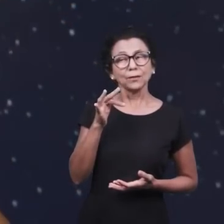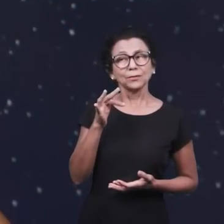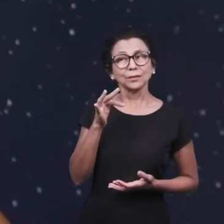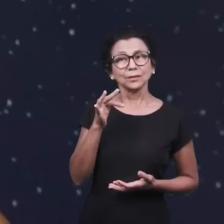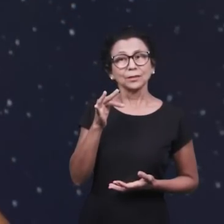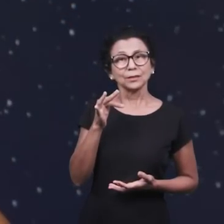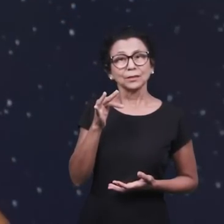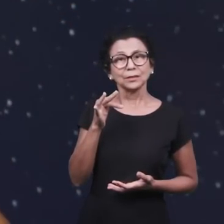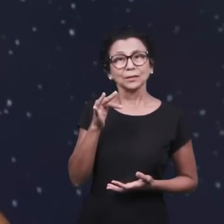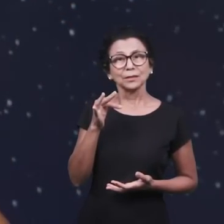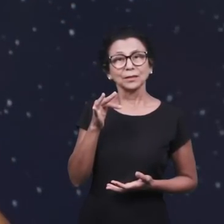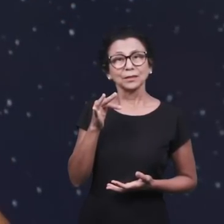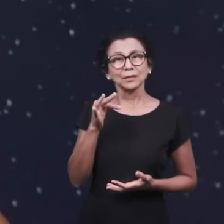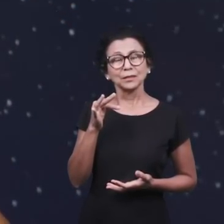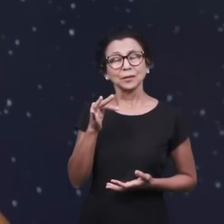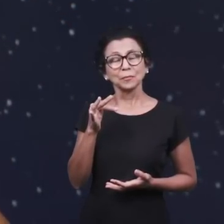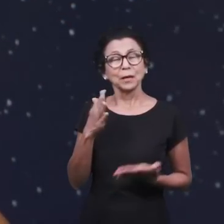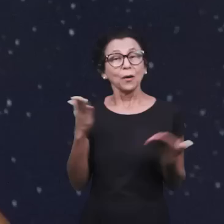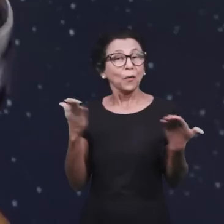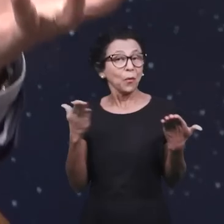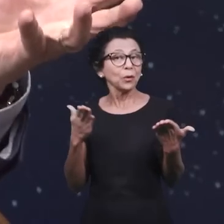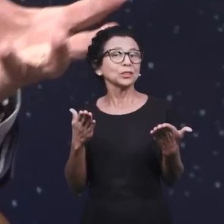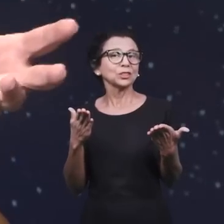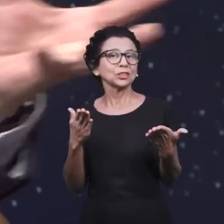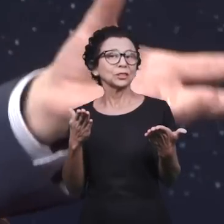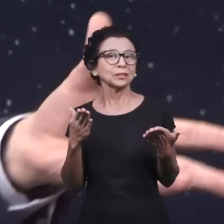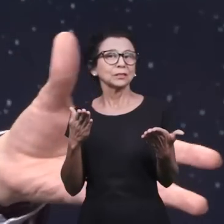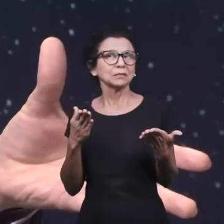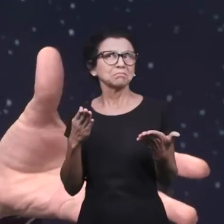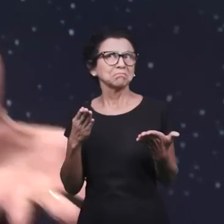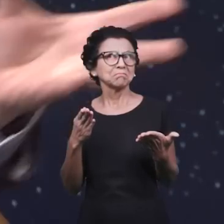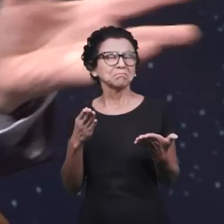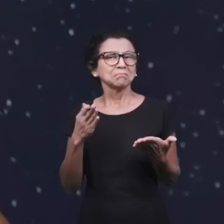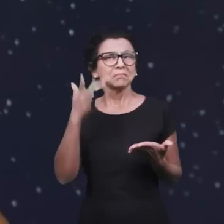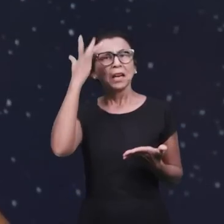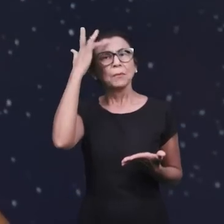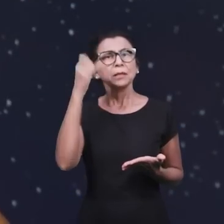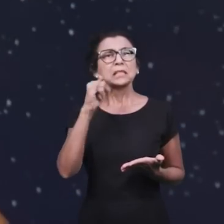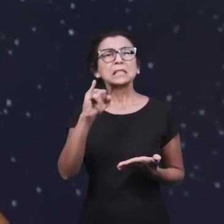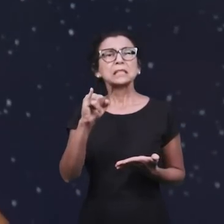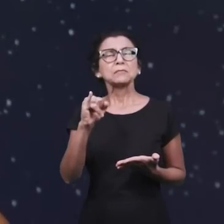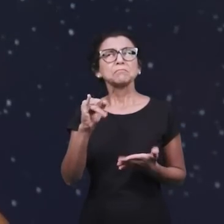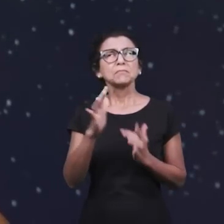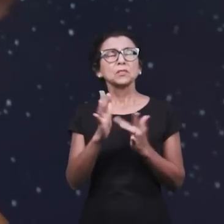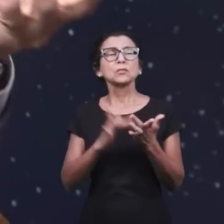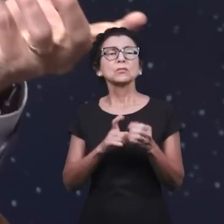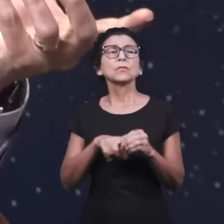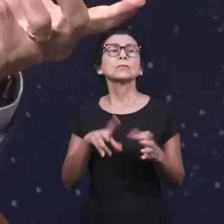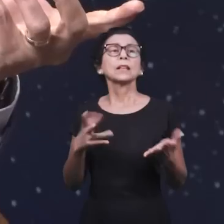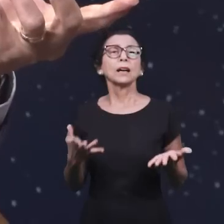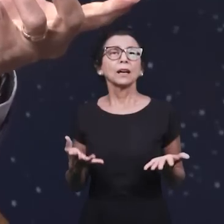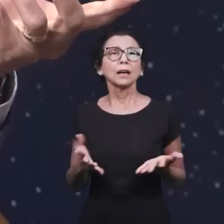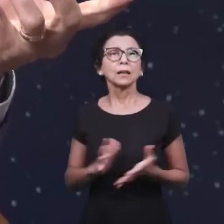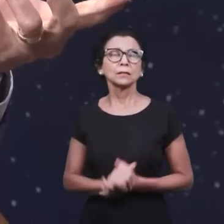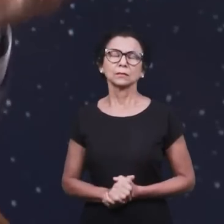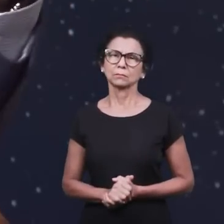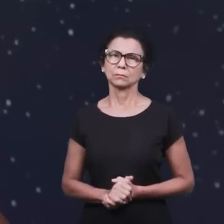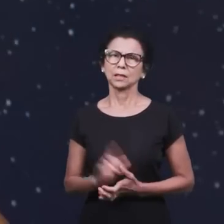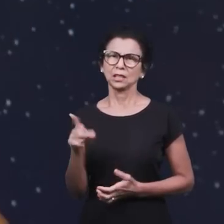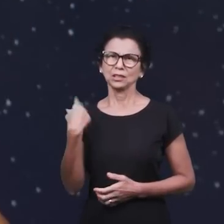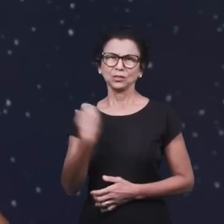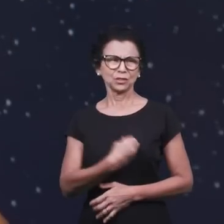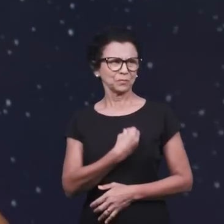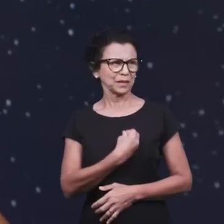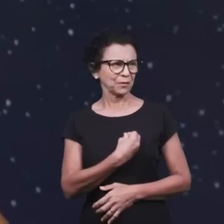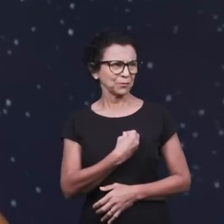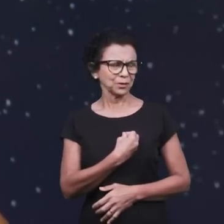mesmo tempo tem que ser hoje. Amanhã será possível? Amanhã Jesus já vai ter voltado? Ou mais ainda, será que nós vamos